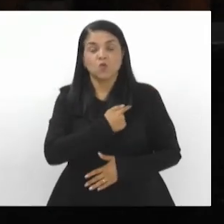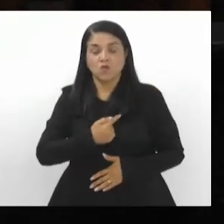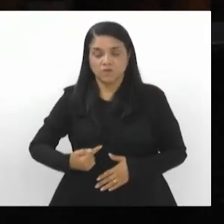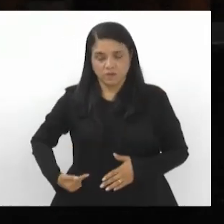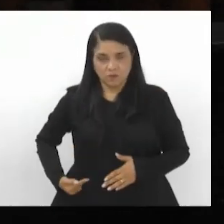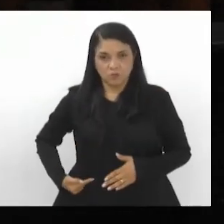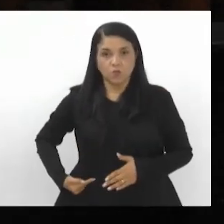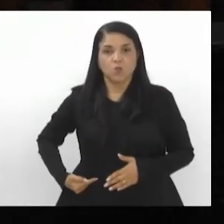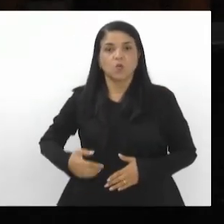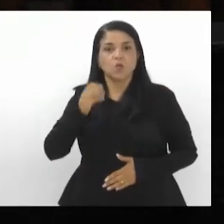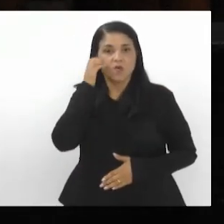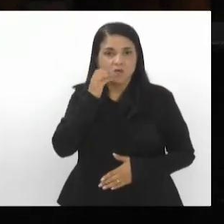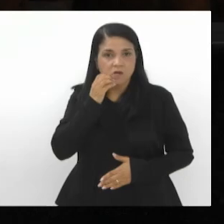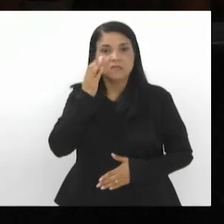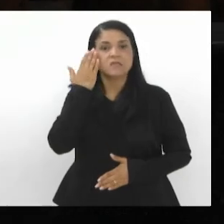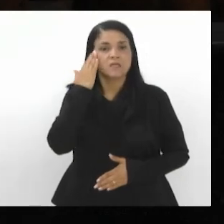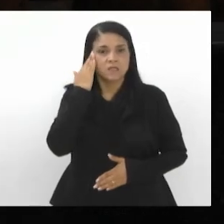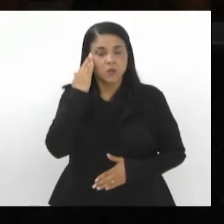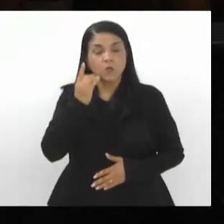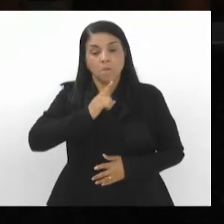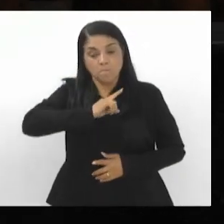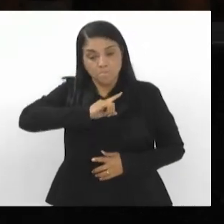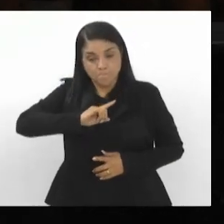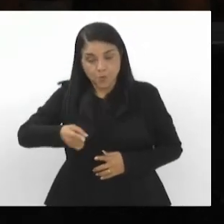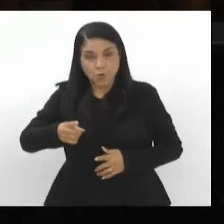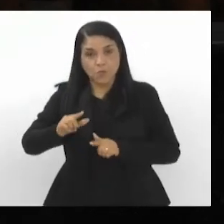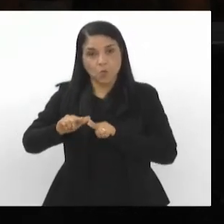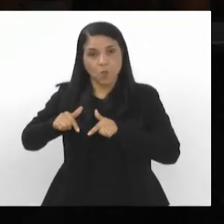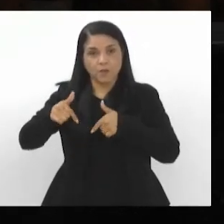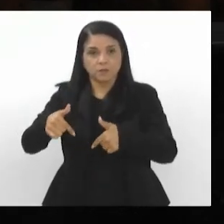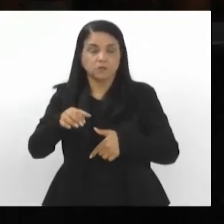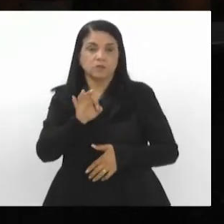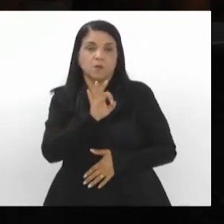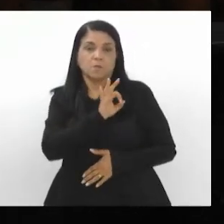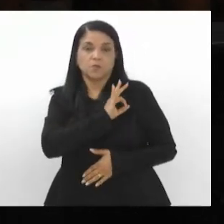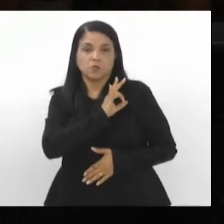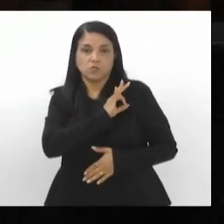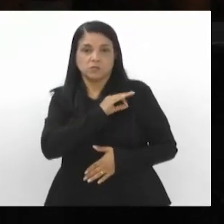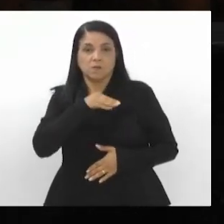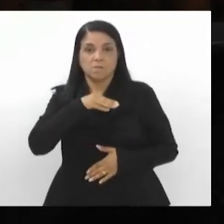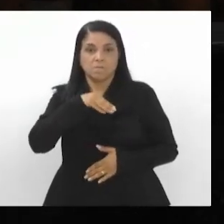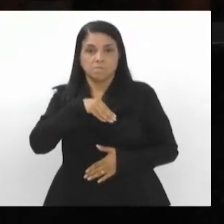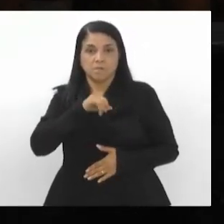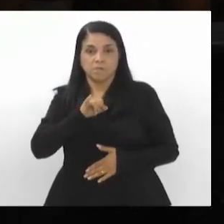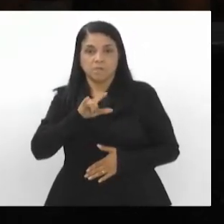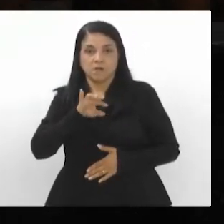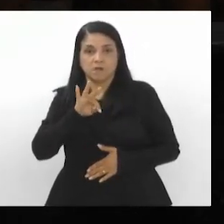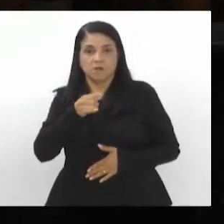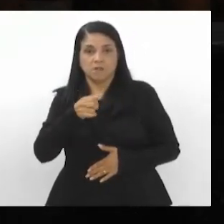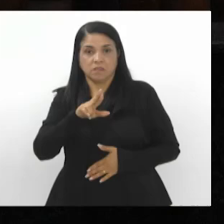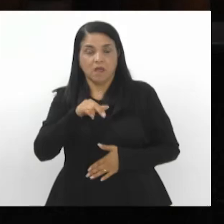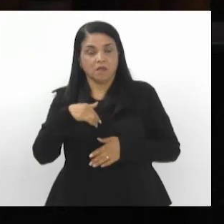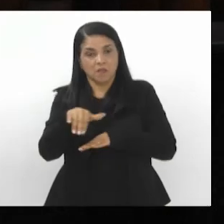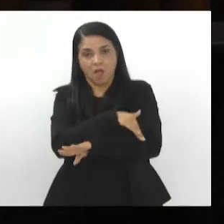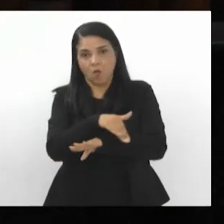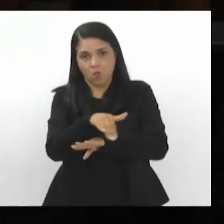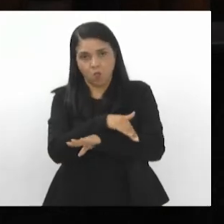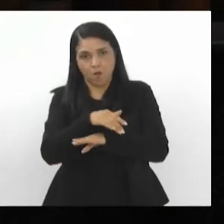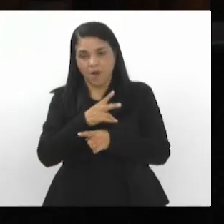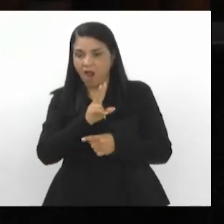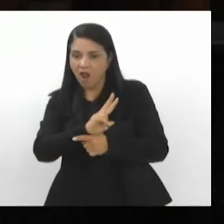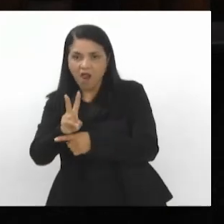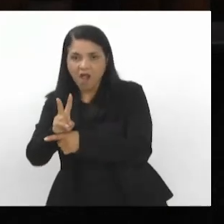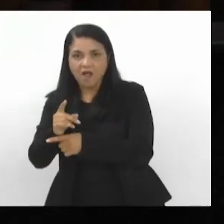isso e proibiu as operações que a PM esteja operando na rua para fazer valer,